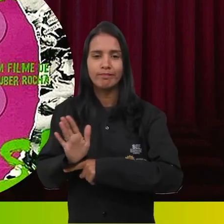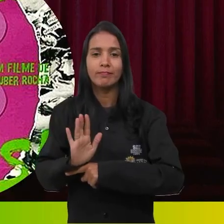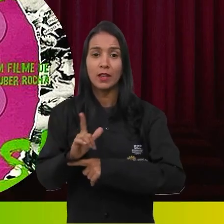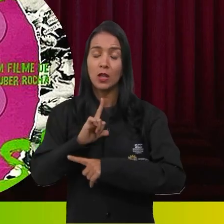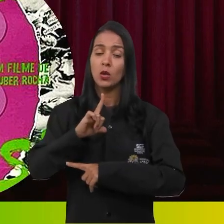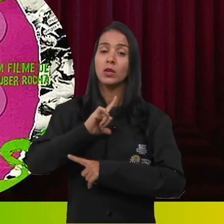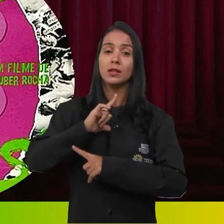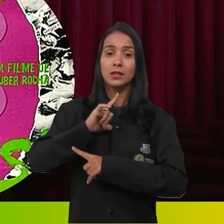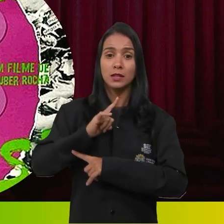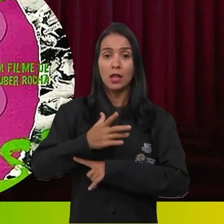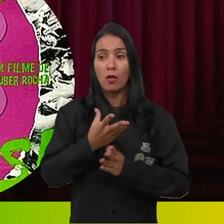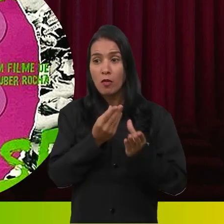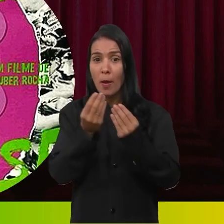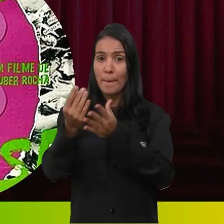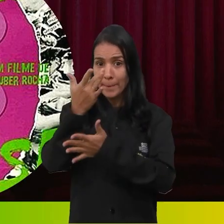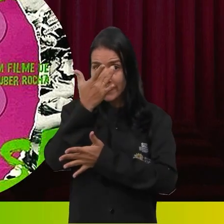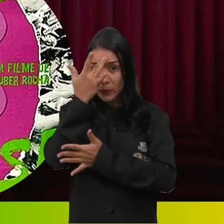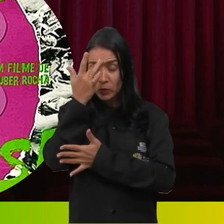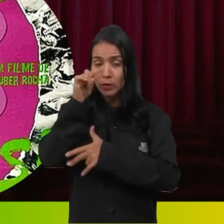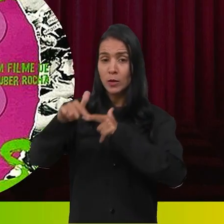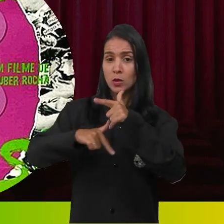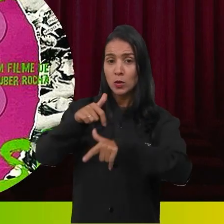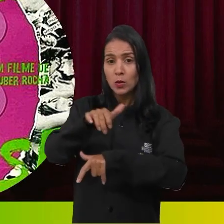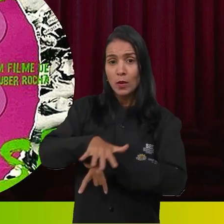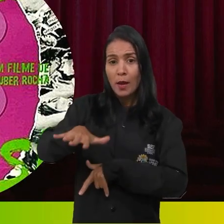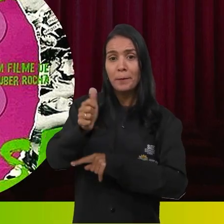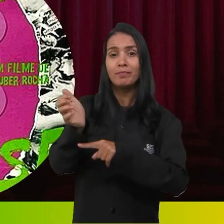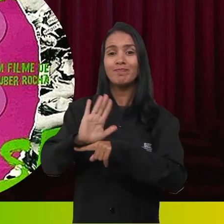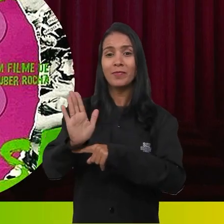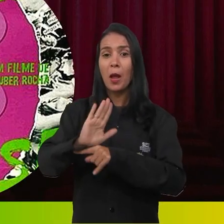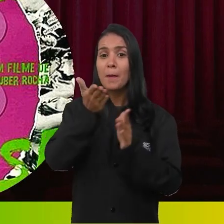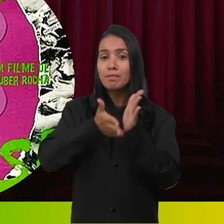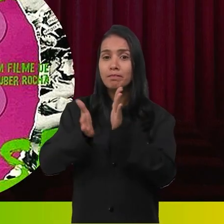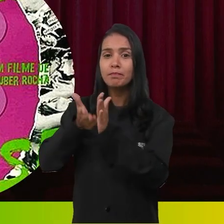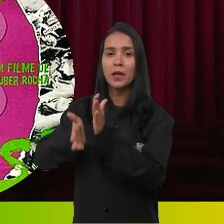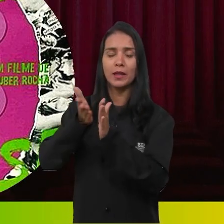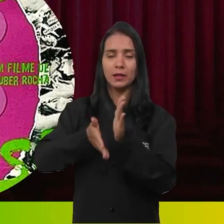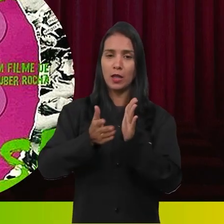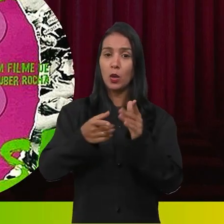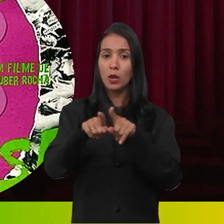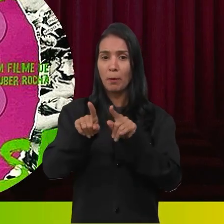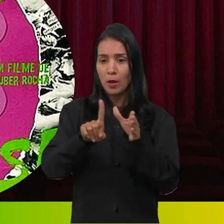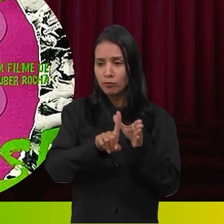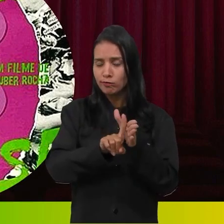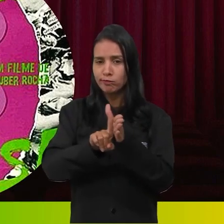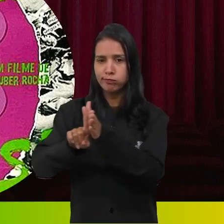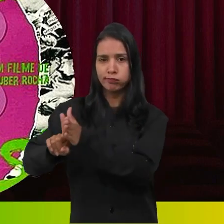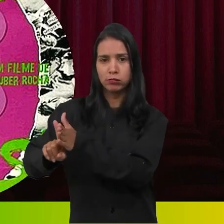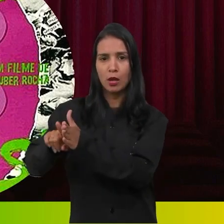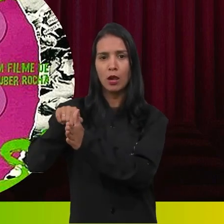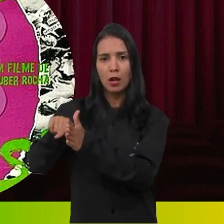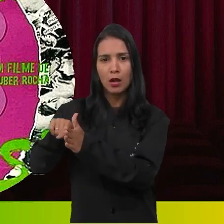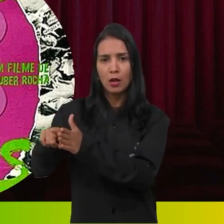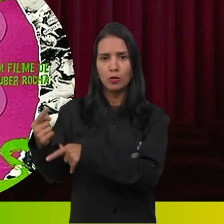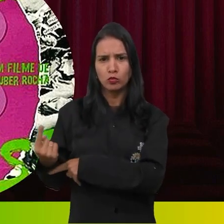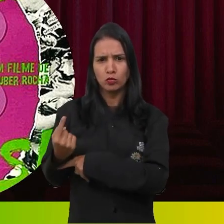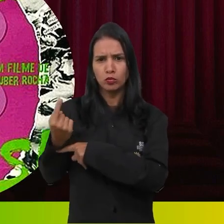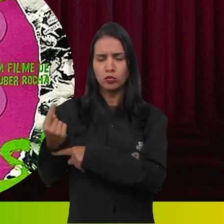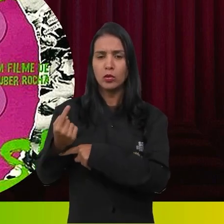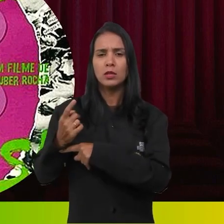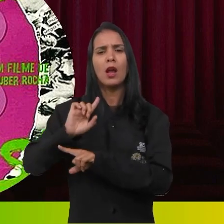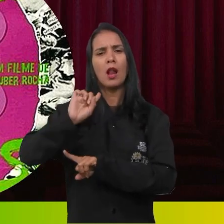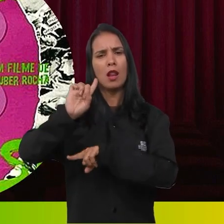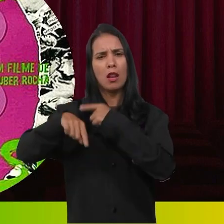foram exilados, como Glauber Rocha, e mesmo assim a arte resistiu e buscou novas